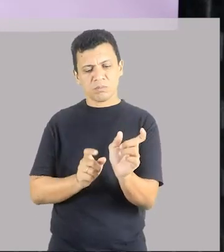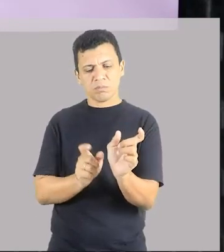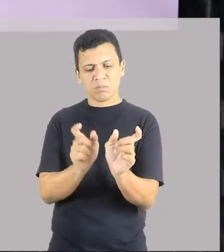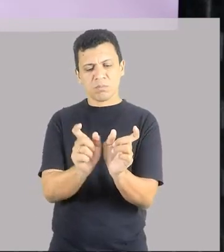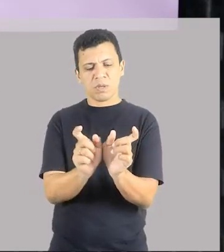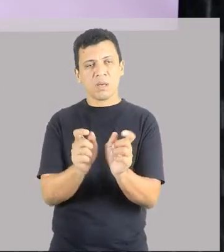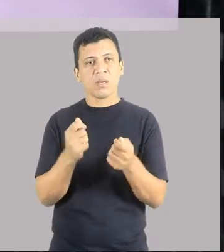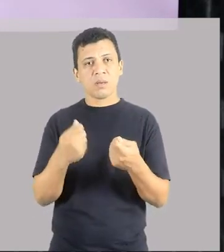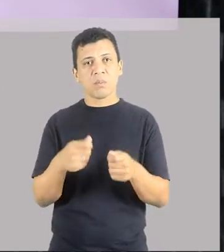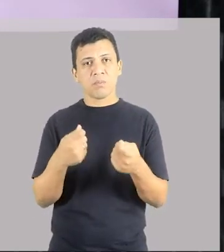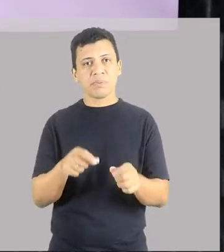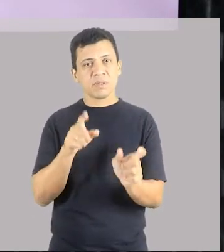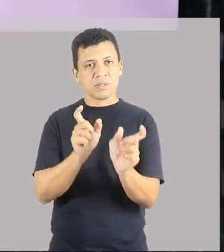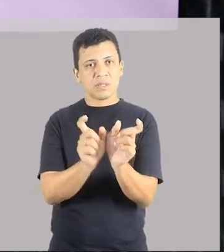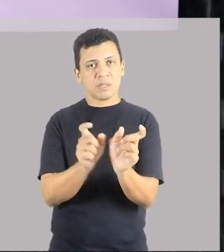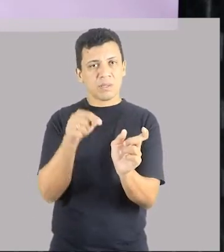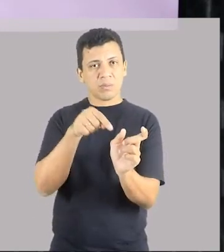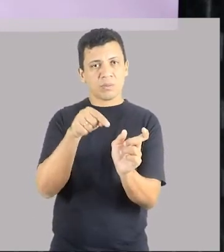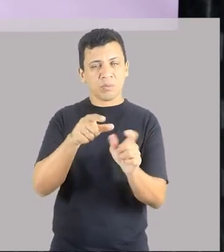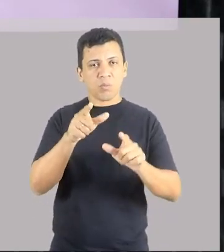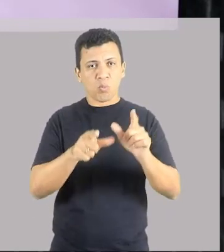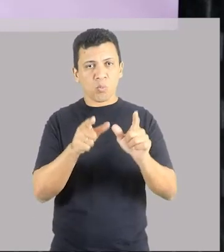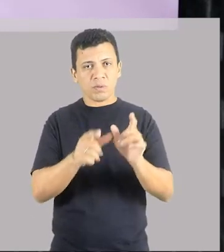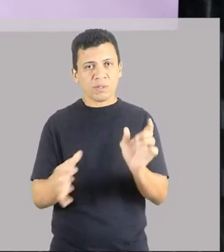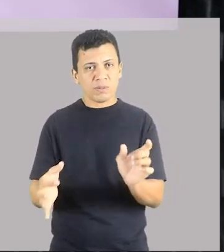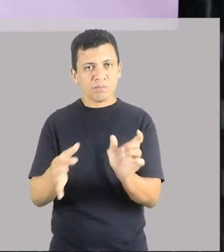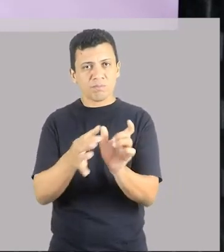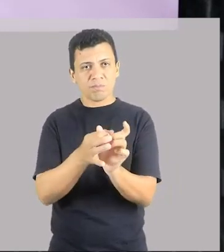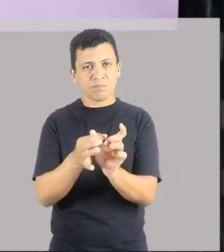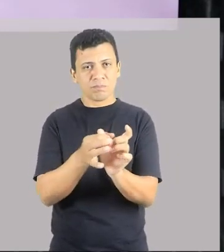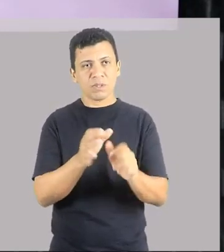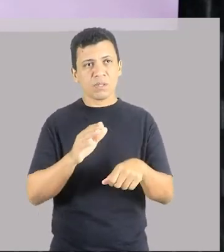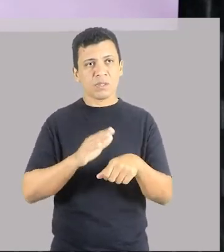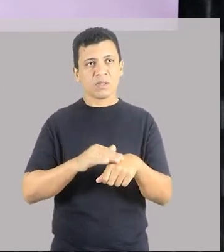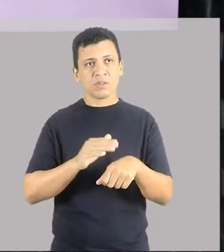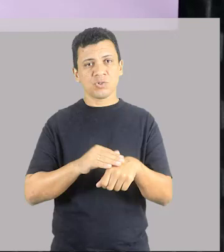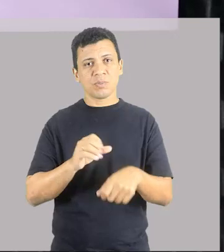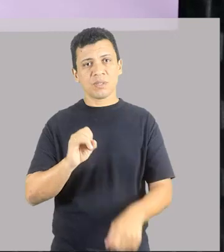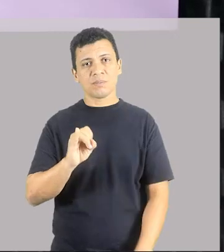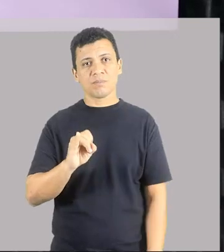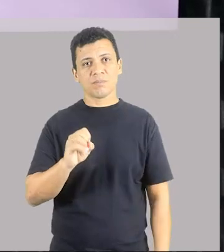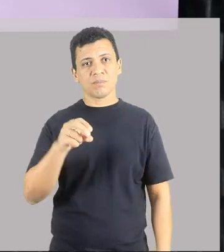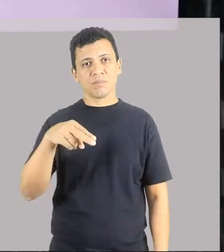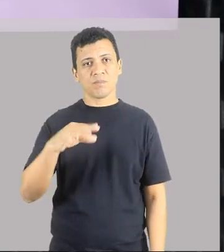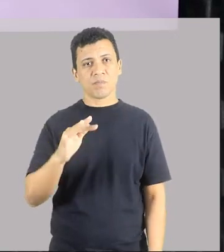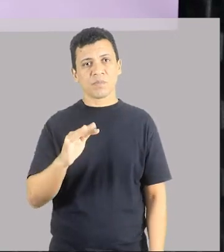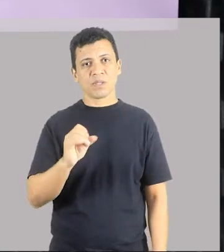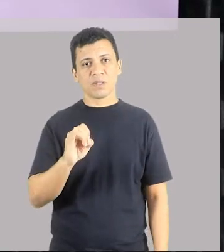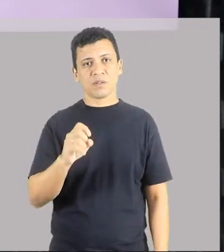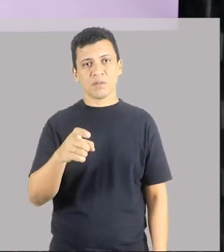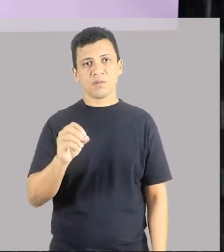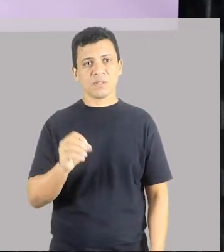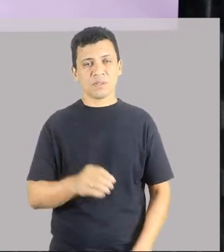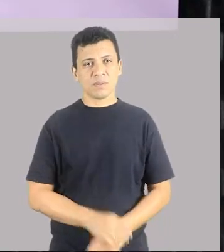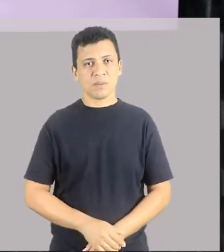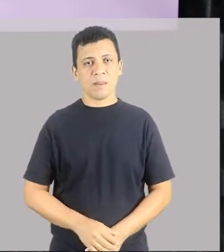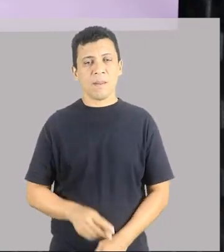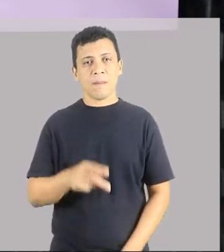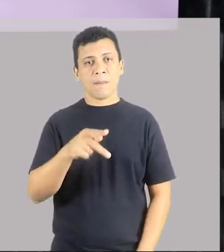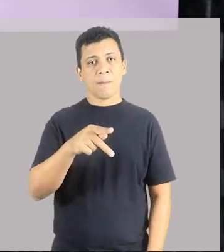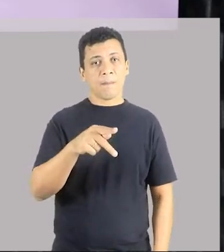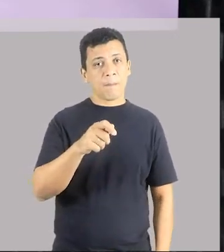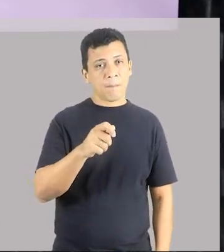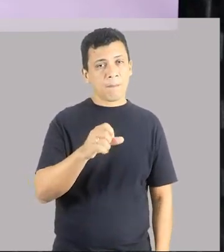uma consoante de ligação e essa consoante de ligação é chamada de infixo certo quando eu digo paizinho